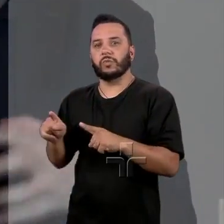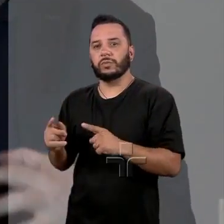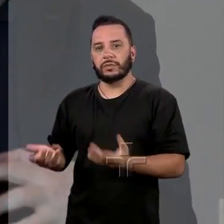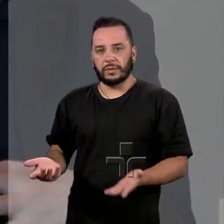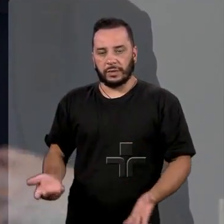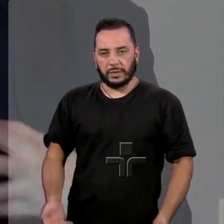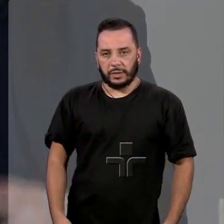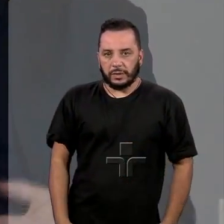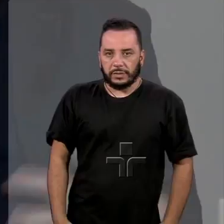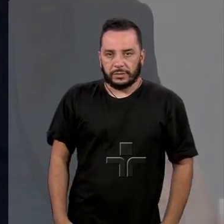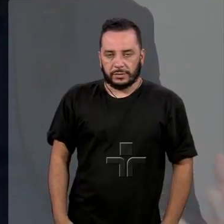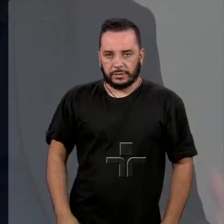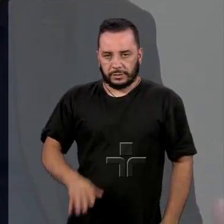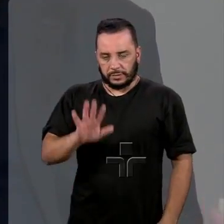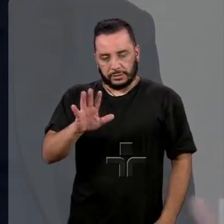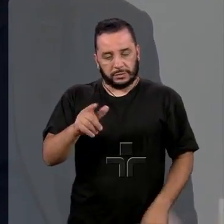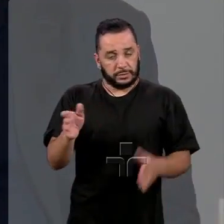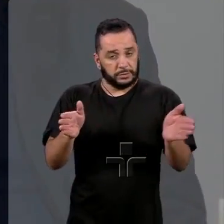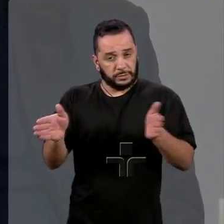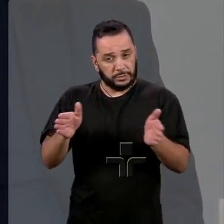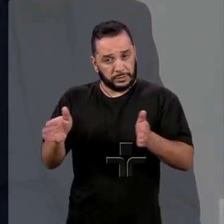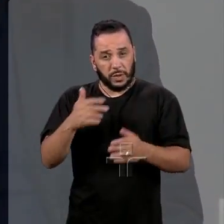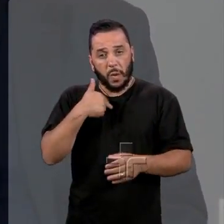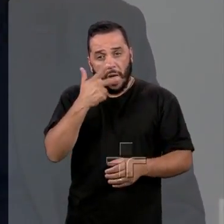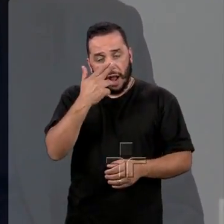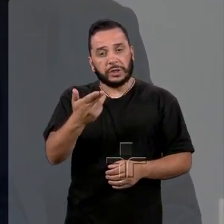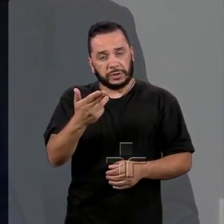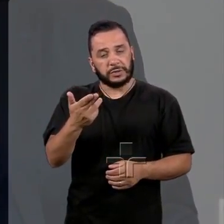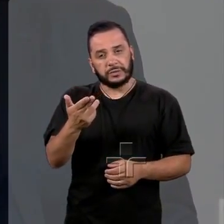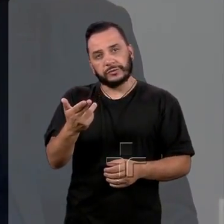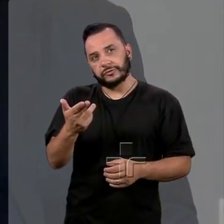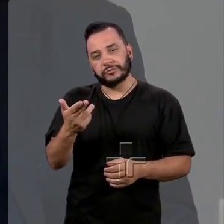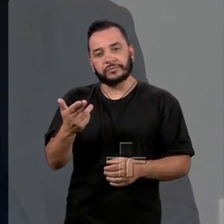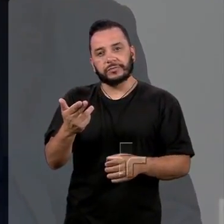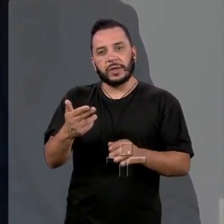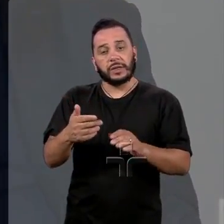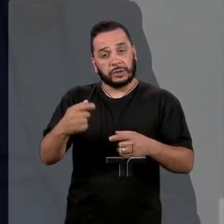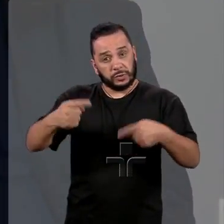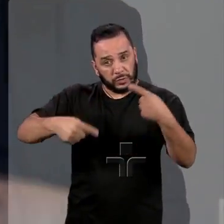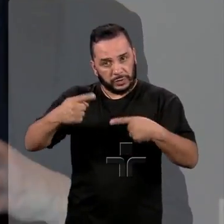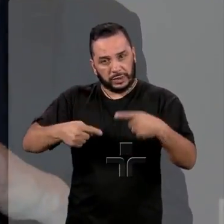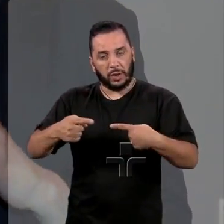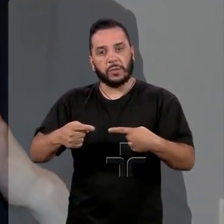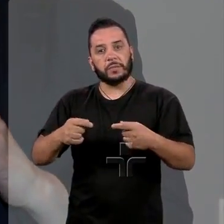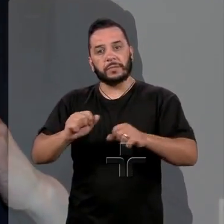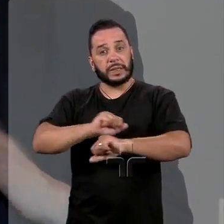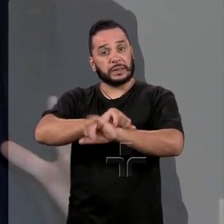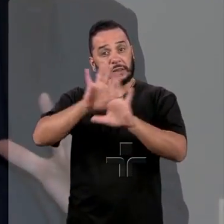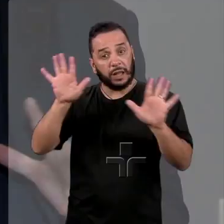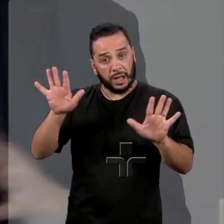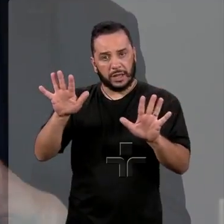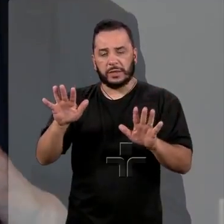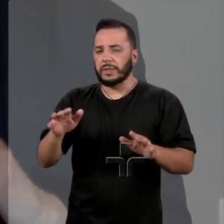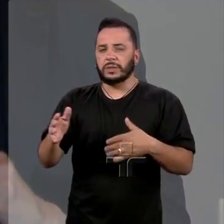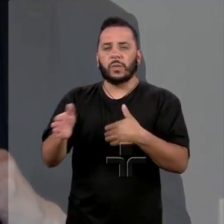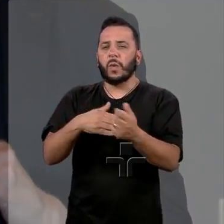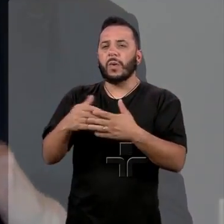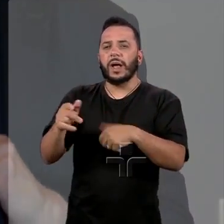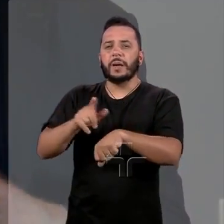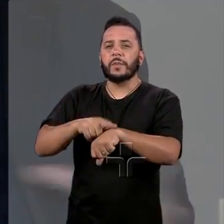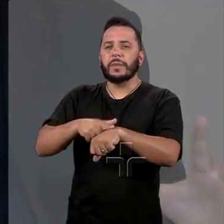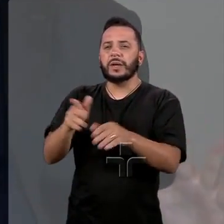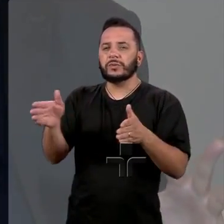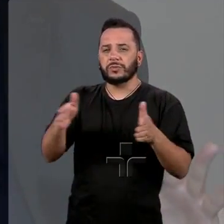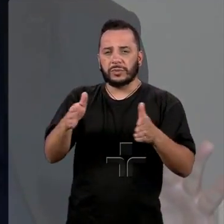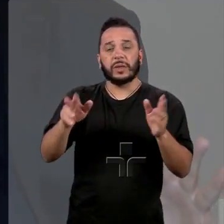Eu acho que neste momento fica até mais emergente, digamos assim, essa discussão, mas independente, em qualquer tempo, eu acho que esse tema